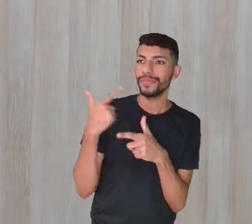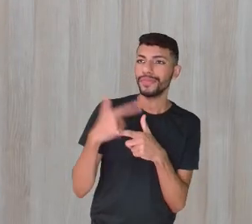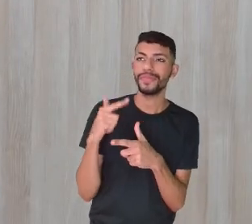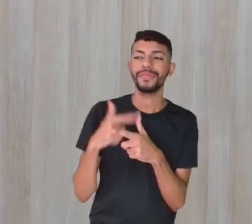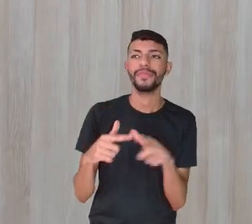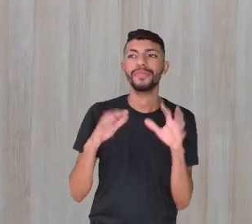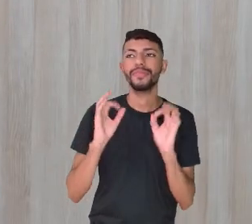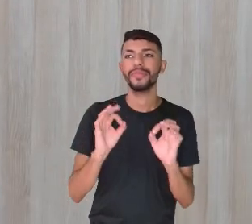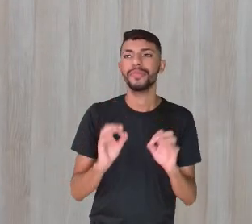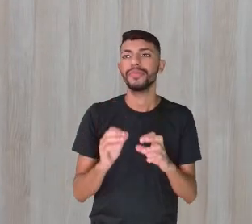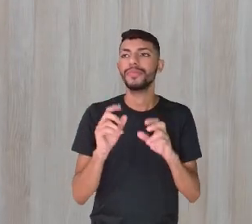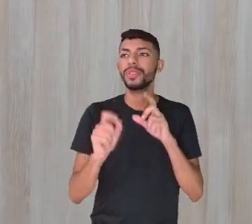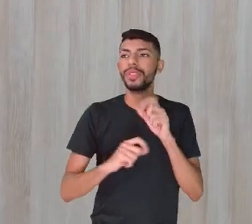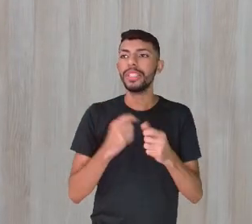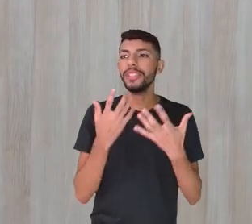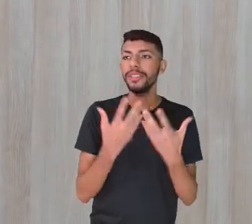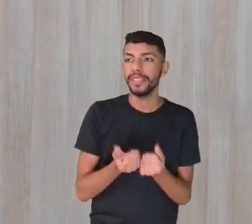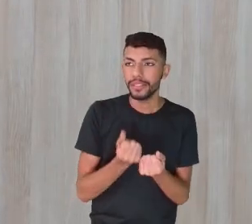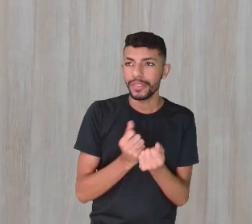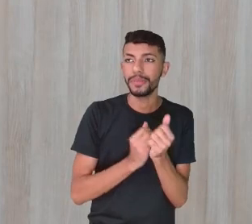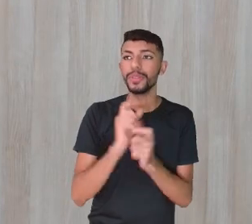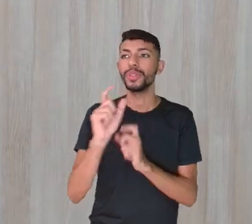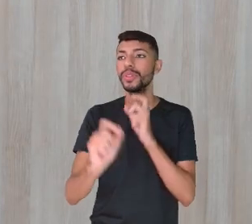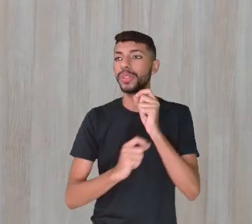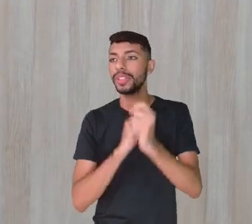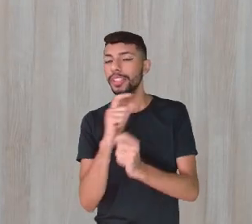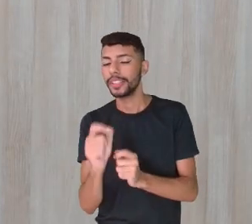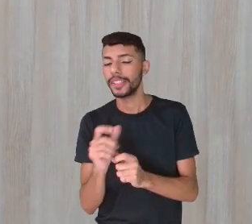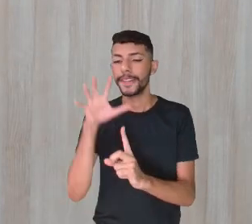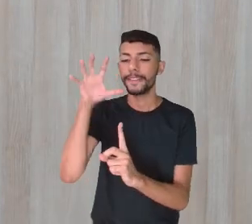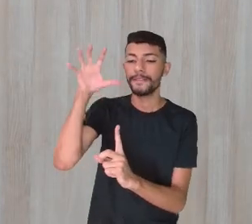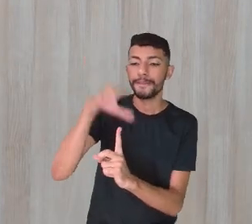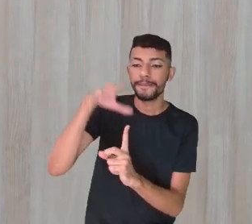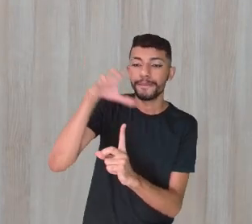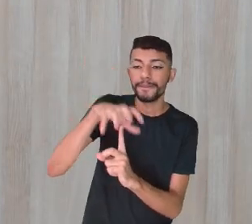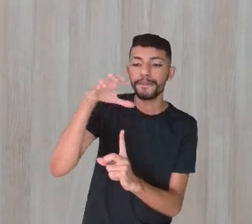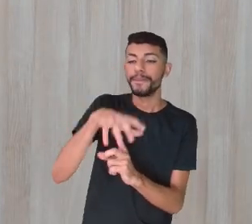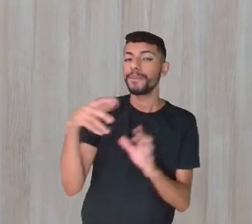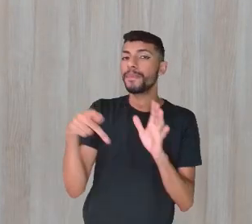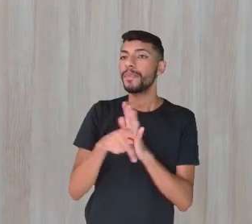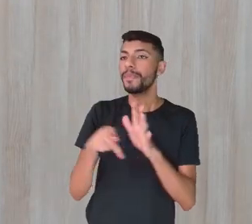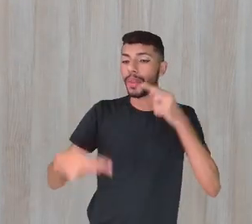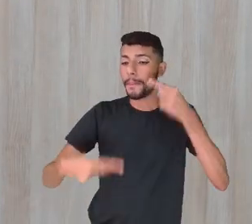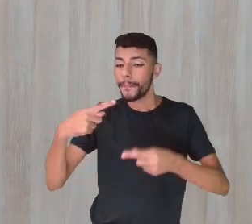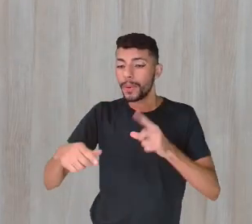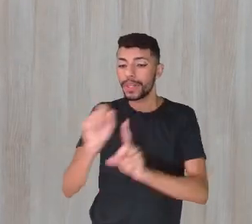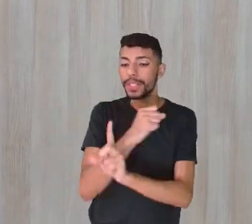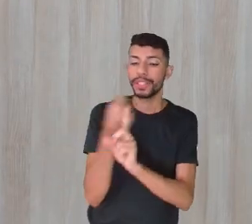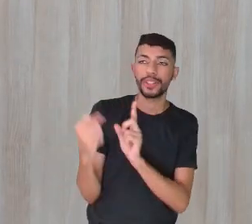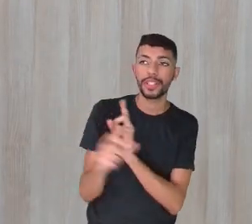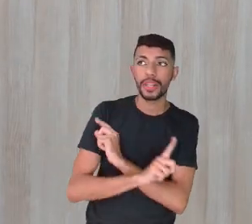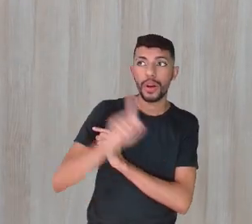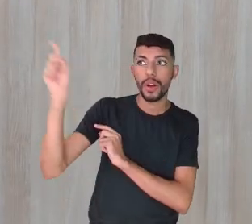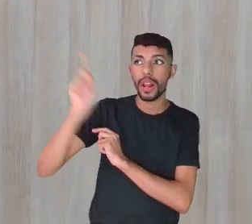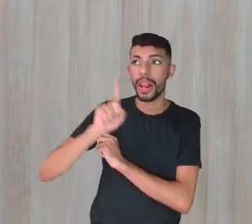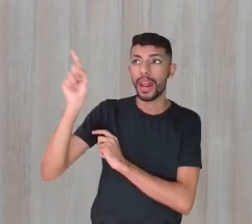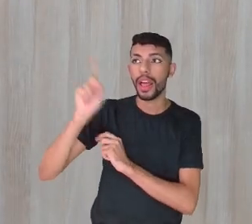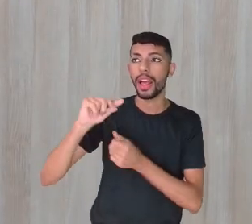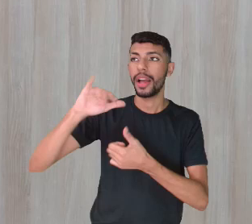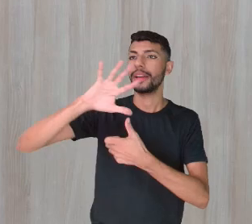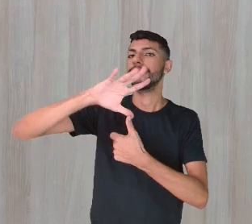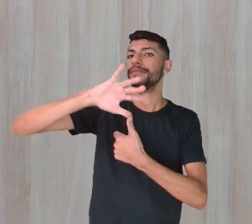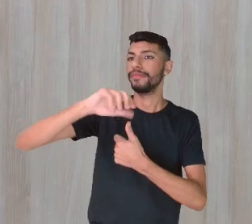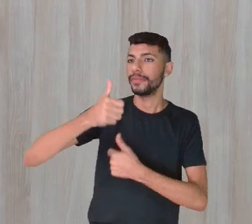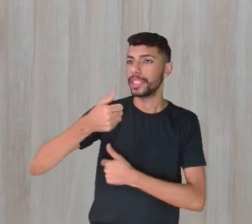quebrada, aí diz assim, vamos começar a intervir política e socialmente lá nas